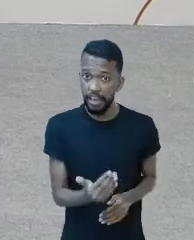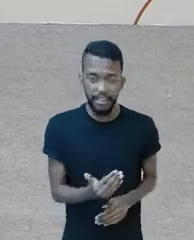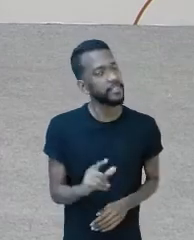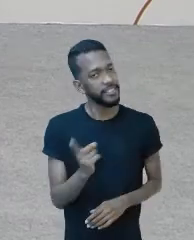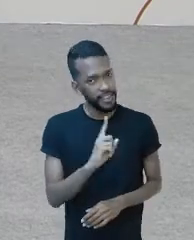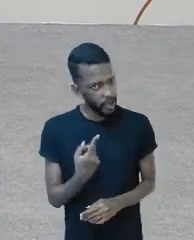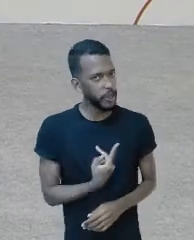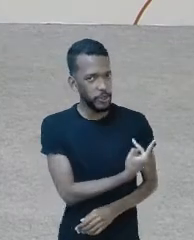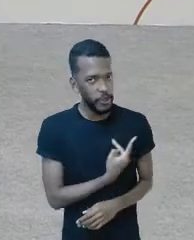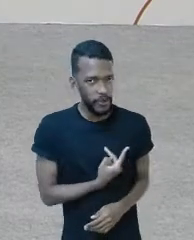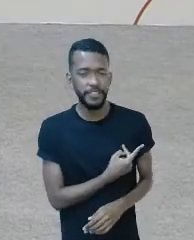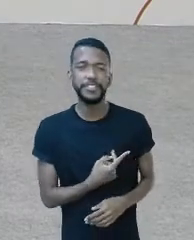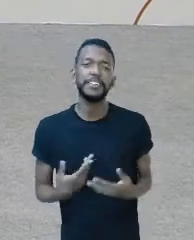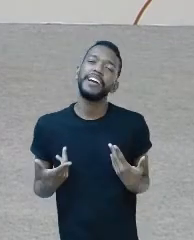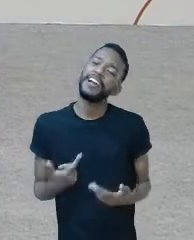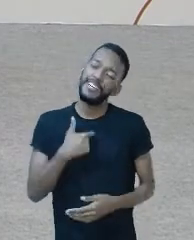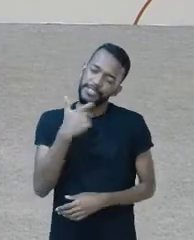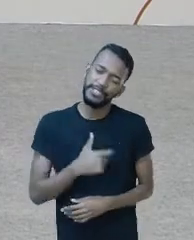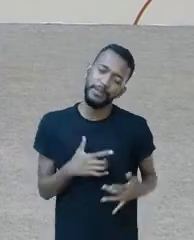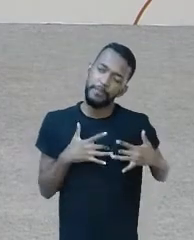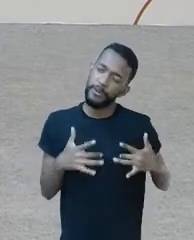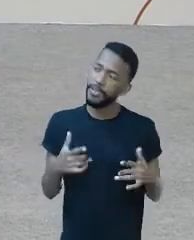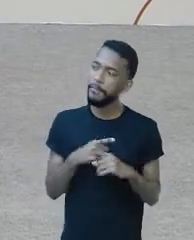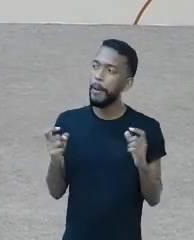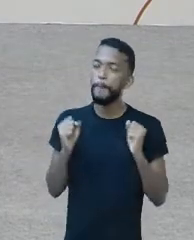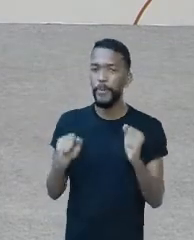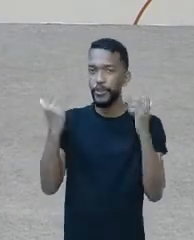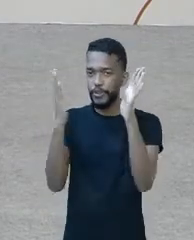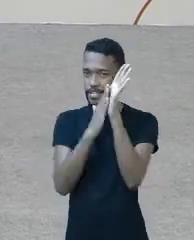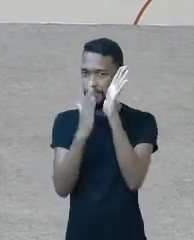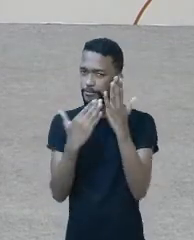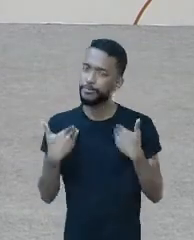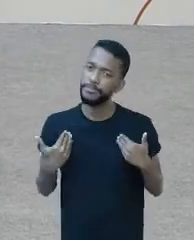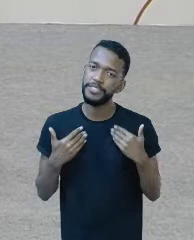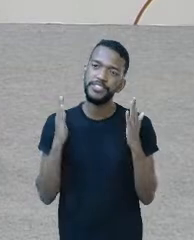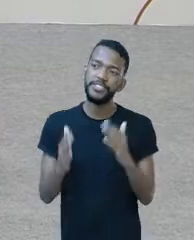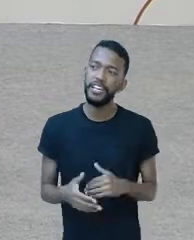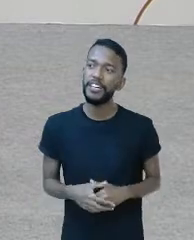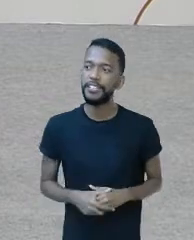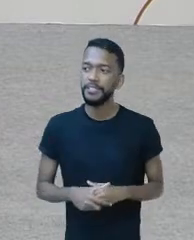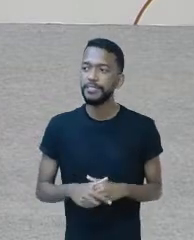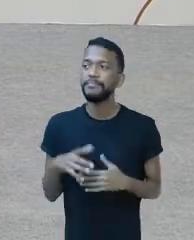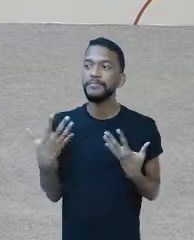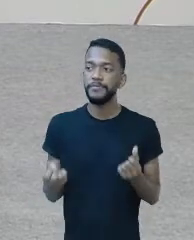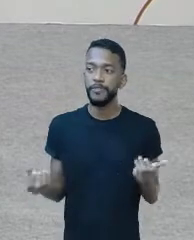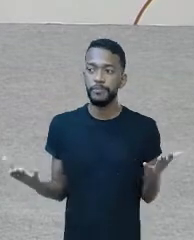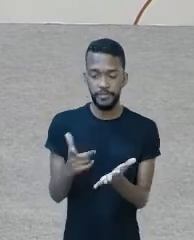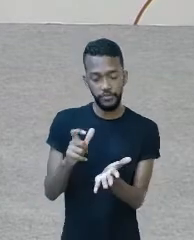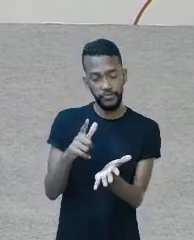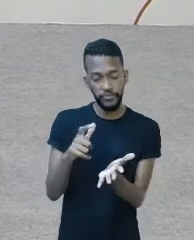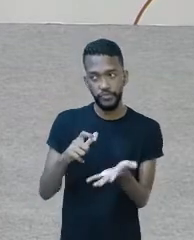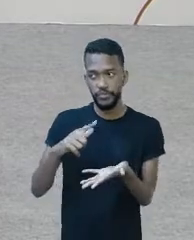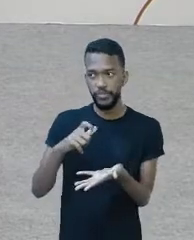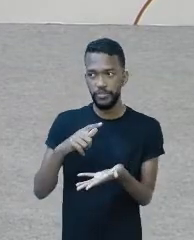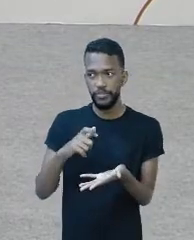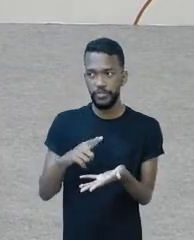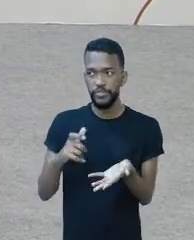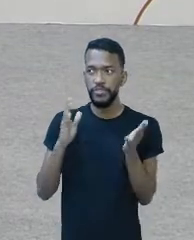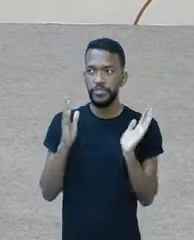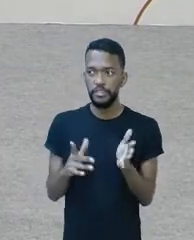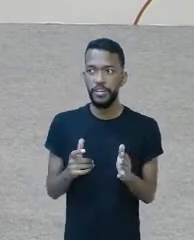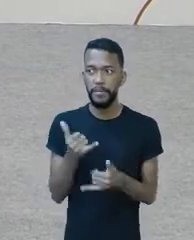lá, Sandra? Vamos lá, tão boazinha, pois né? Mas pode torcer por mim, tá? Pois é, então a gente vai aqui, ó, higienizar as nossas mãos